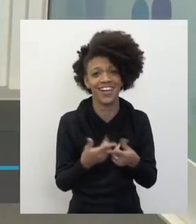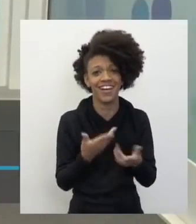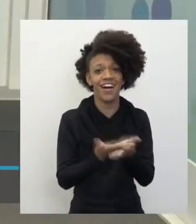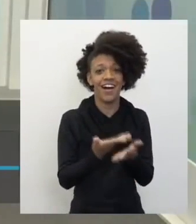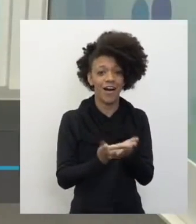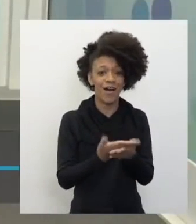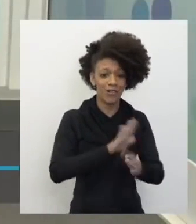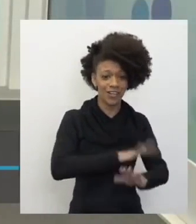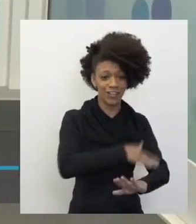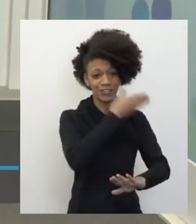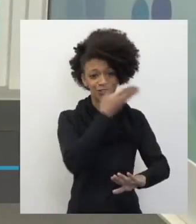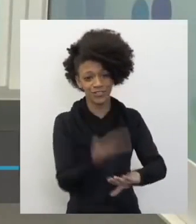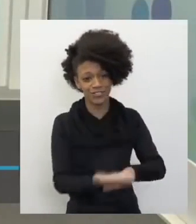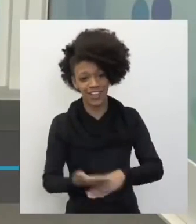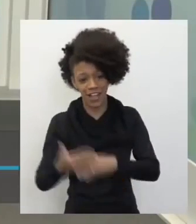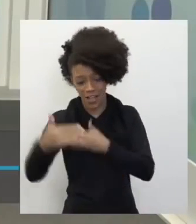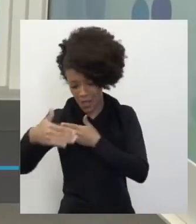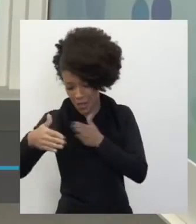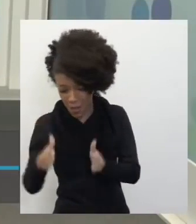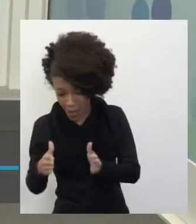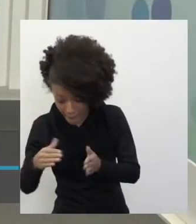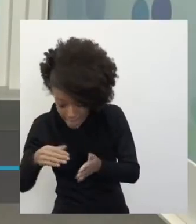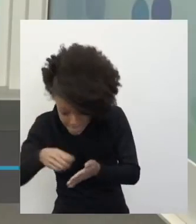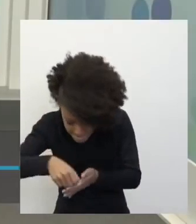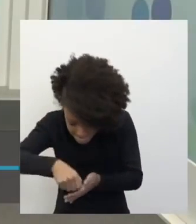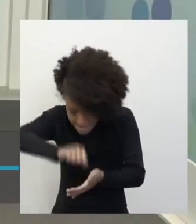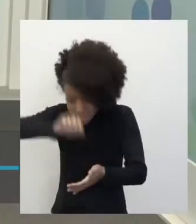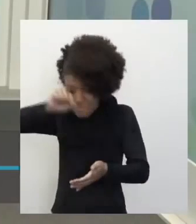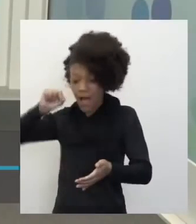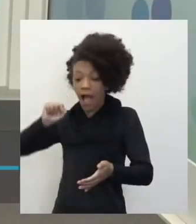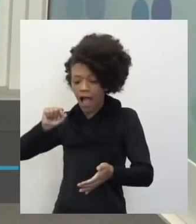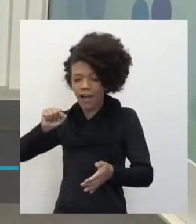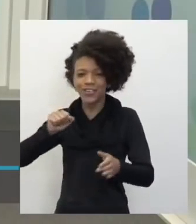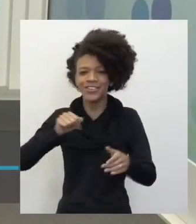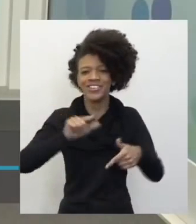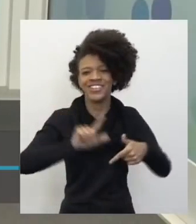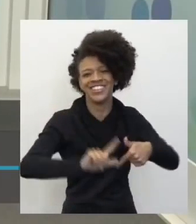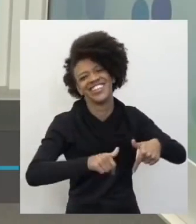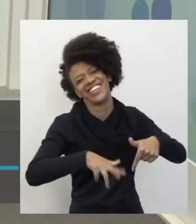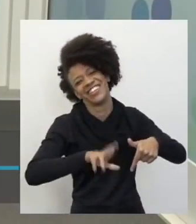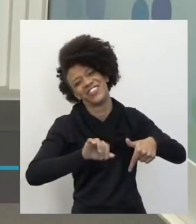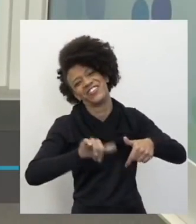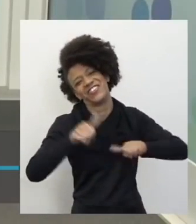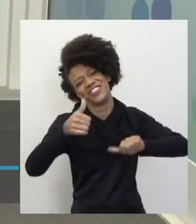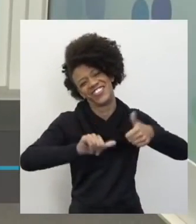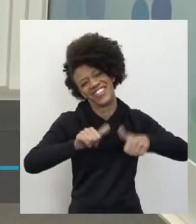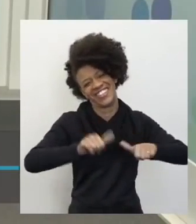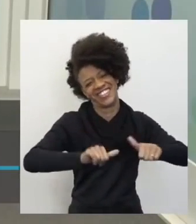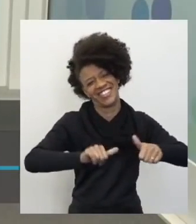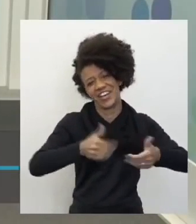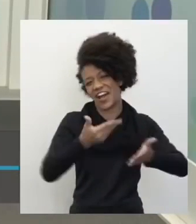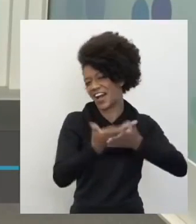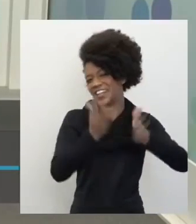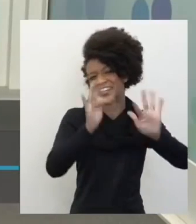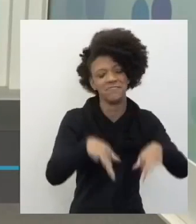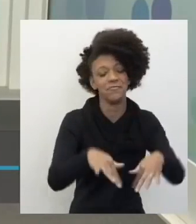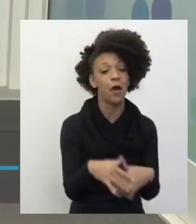gente abriu a caixa, pum, veio o QR Code da avaliação. Mas a Ana Clara, assim como outros alunos colocaram,